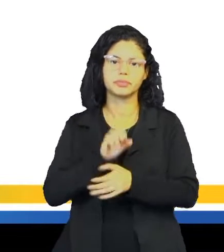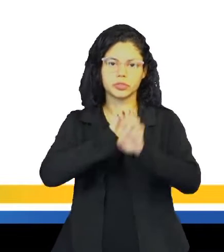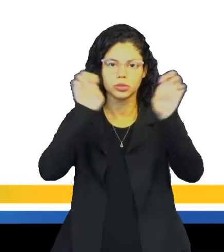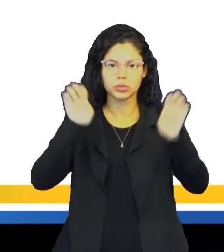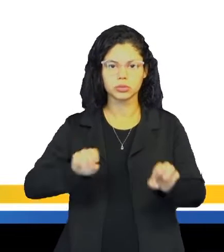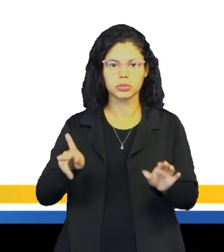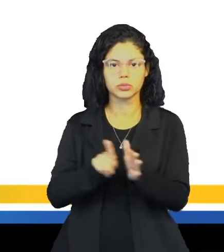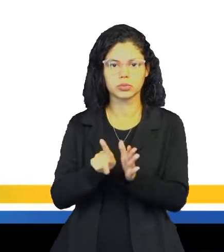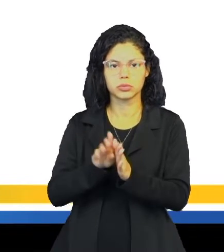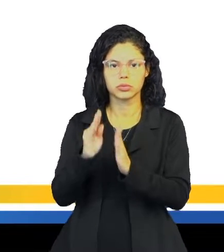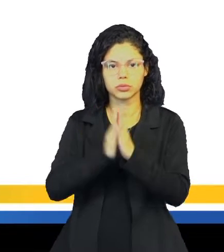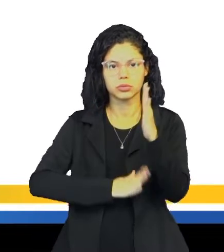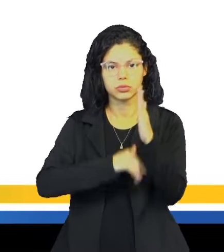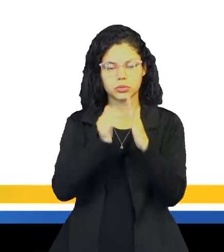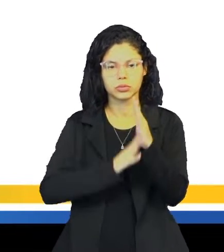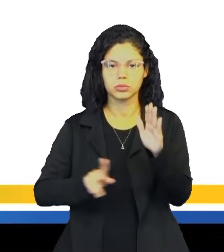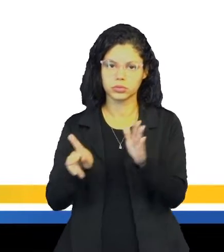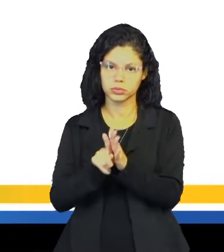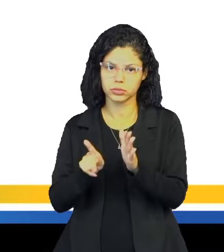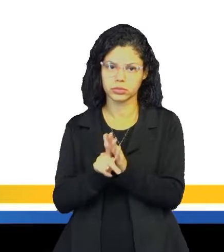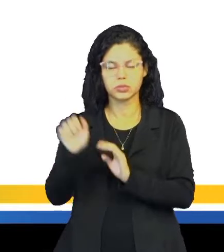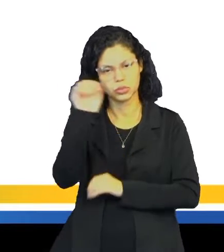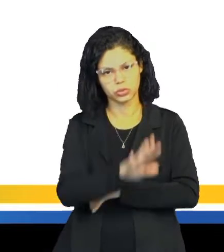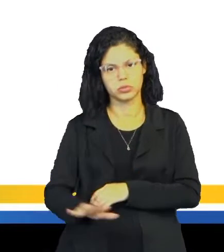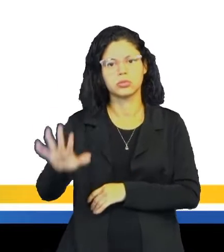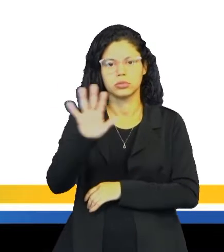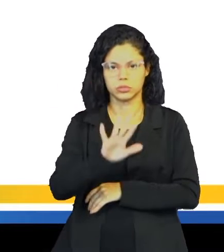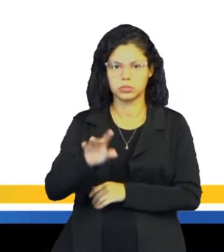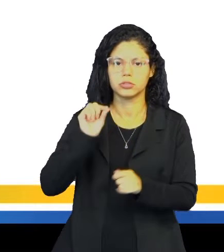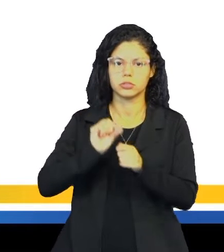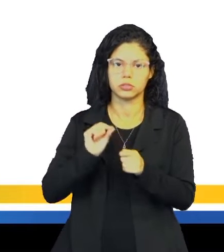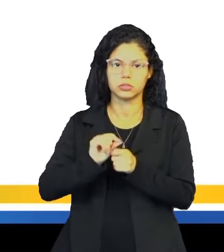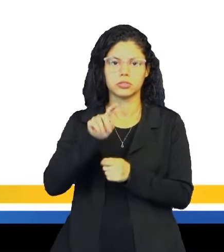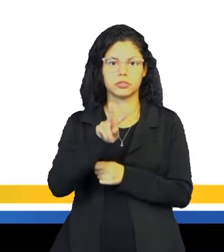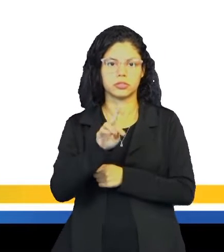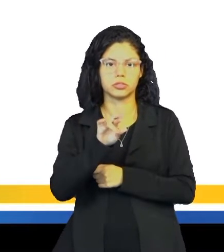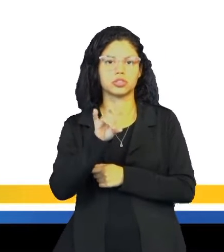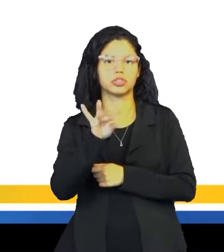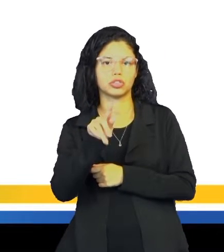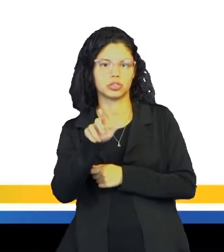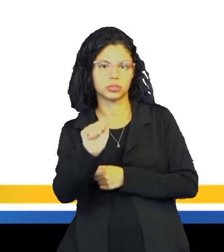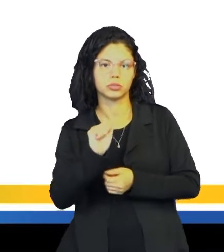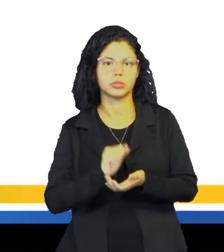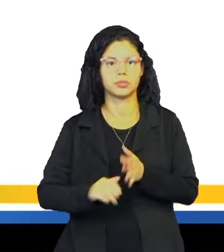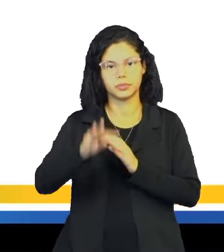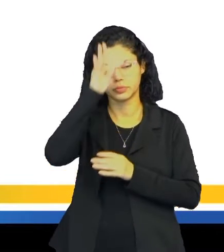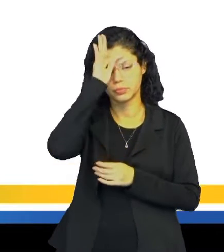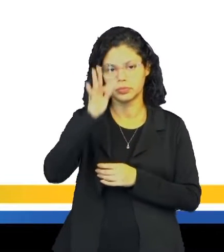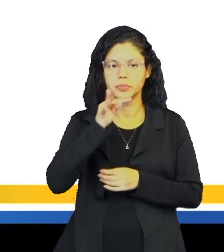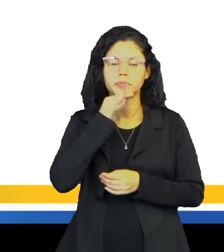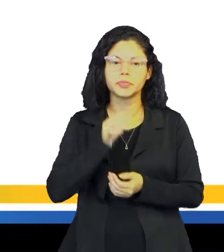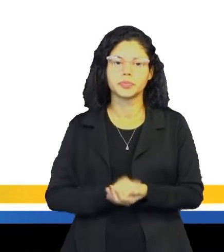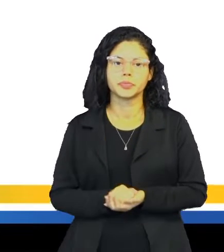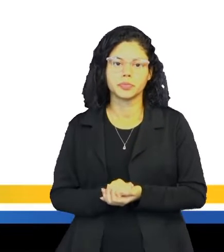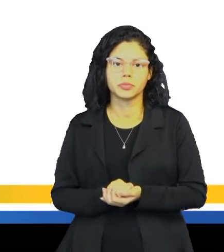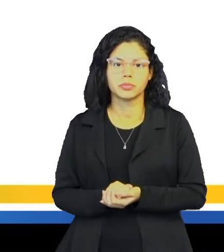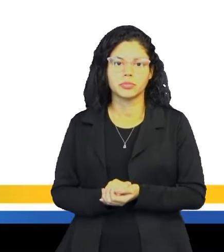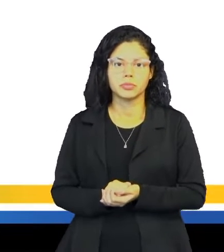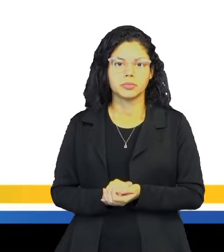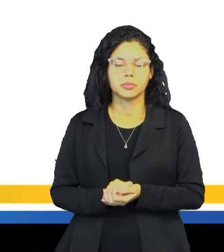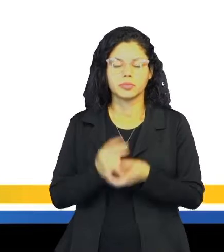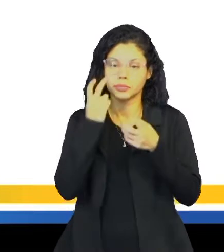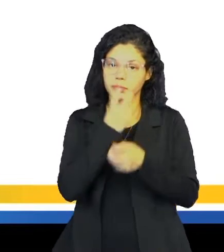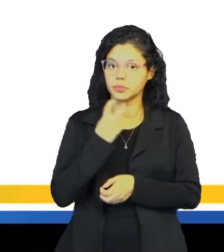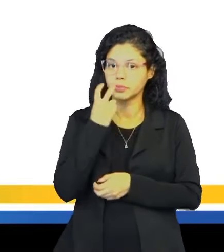esculturas, pinturas e outros objetos são, em geral, considerados vestígios. As tradições, sendo elas